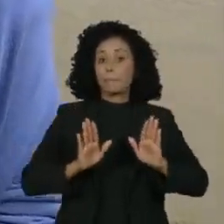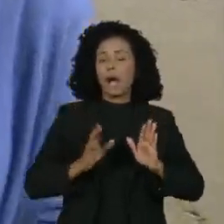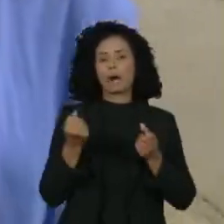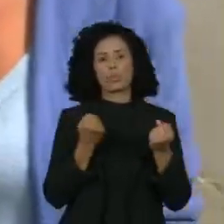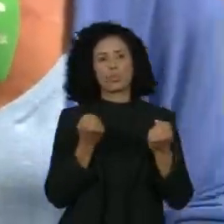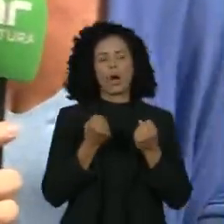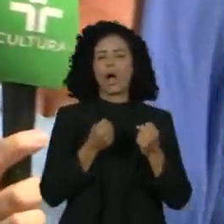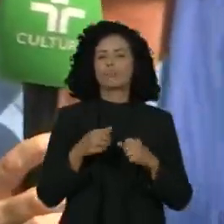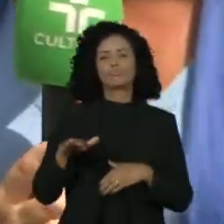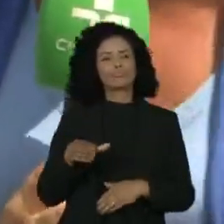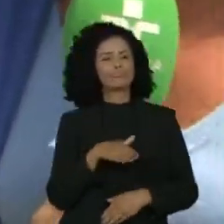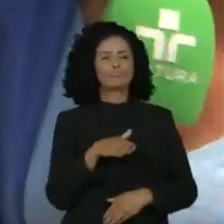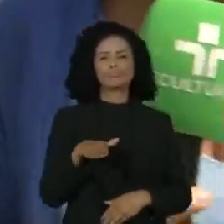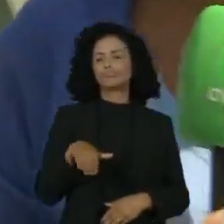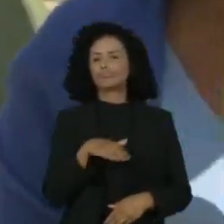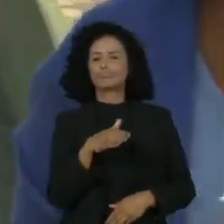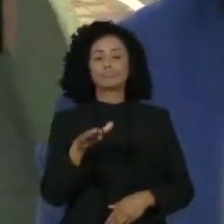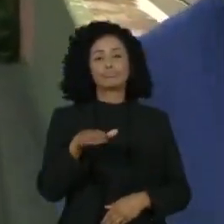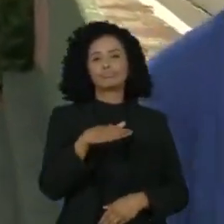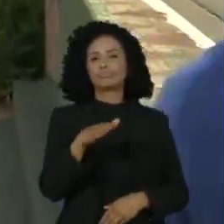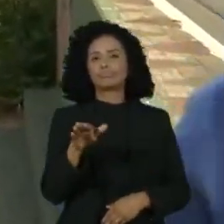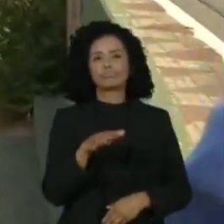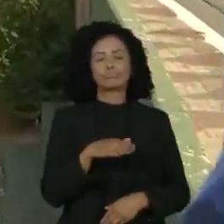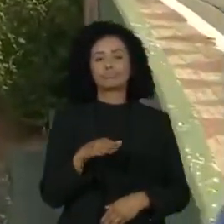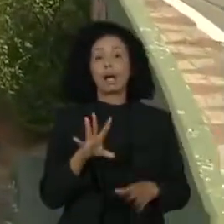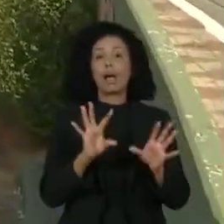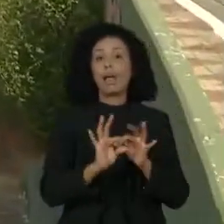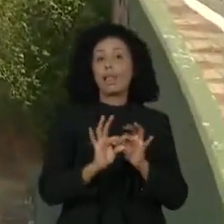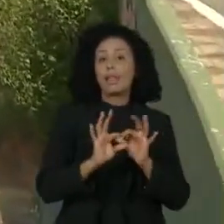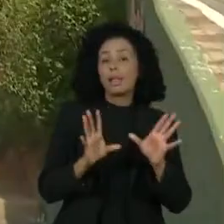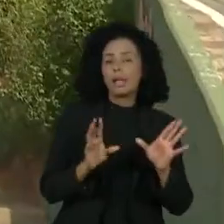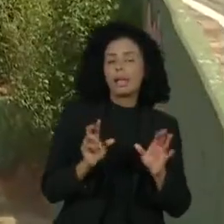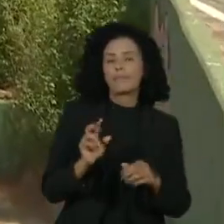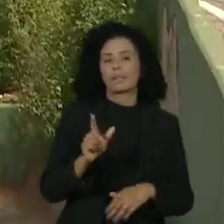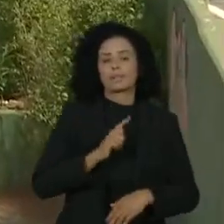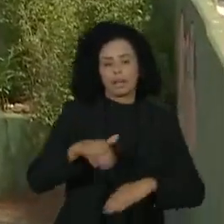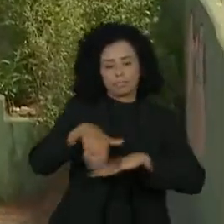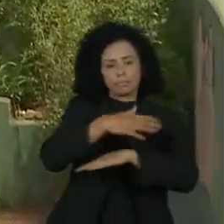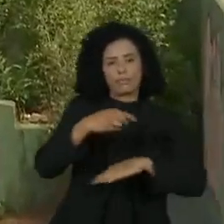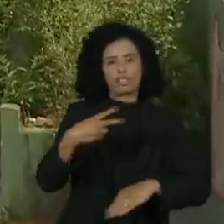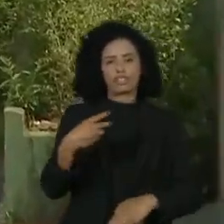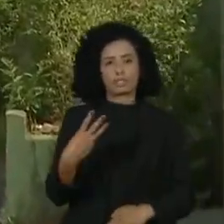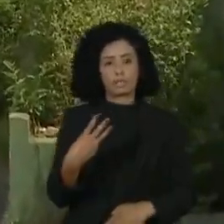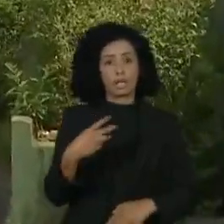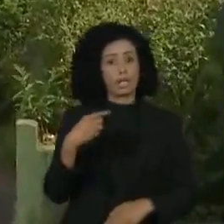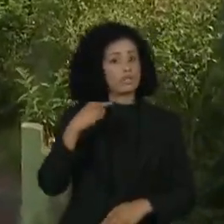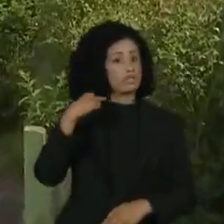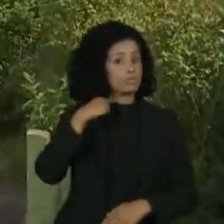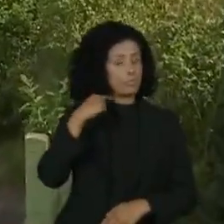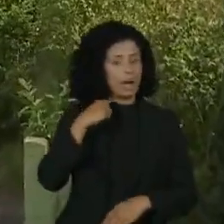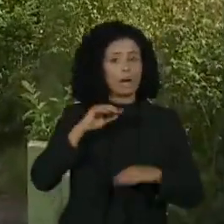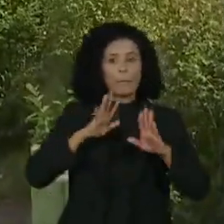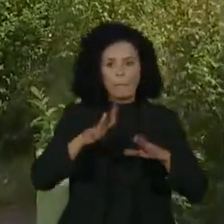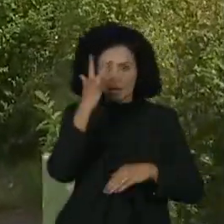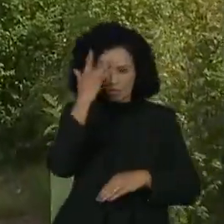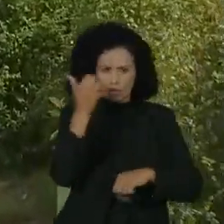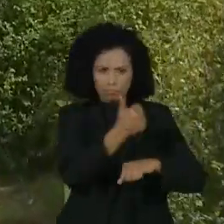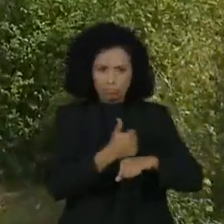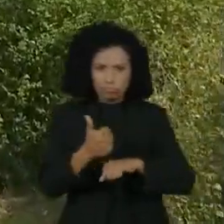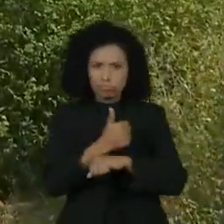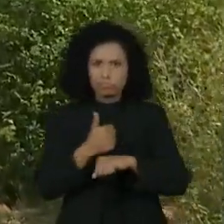já trafegam aqui usando toda a extensão da 23 de maio. Os técnicos da CET